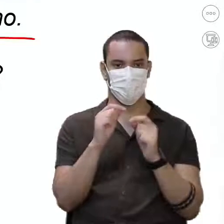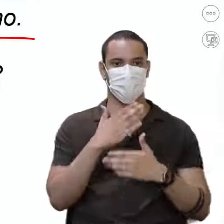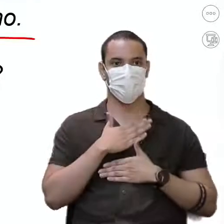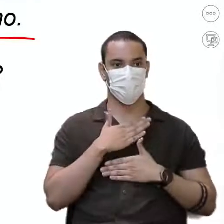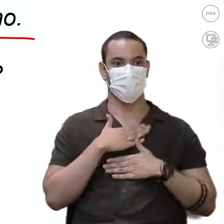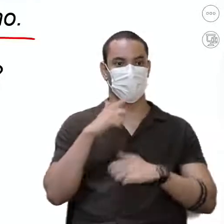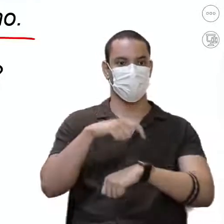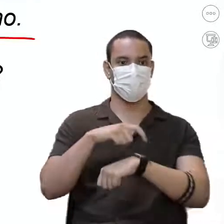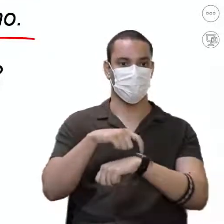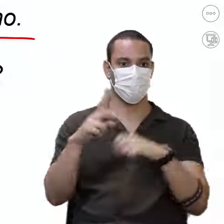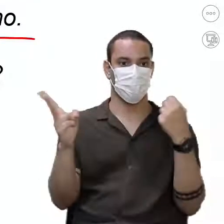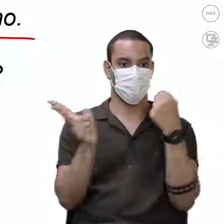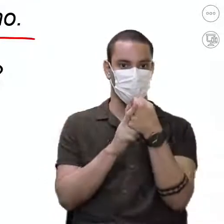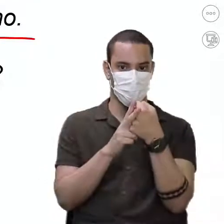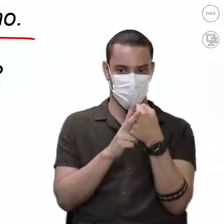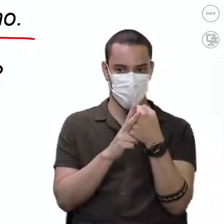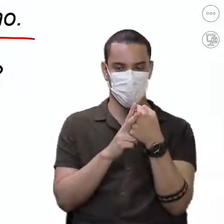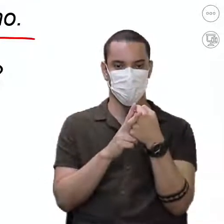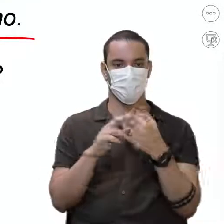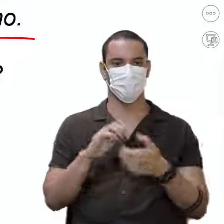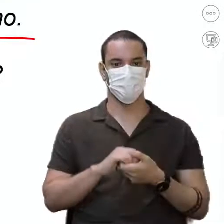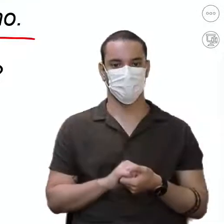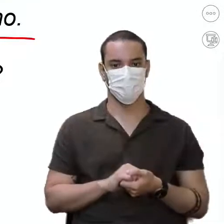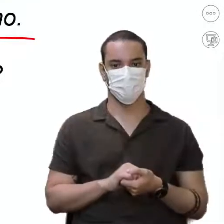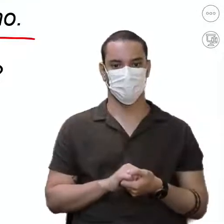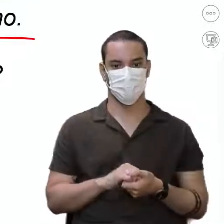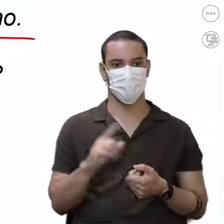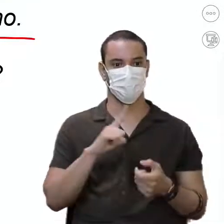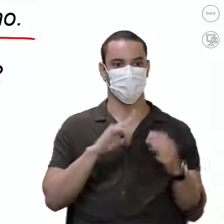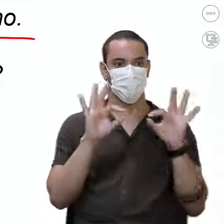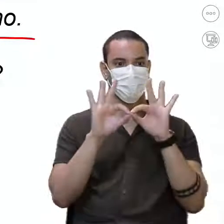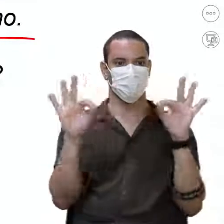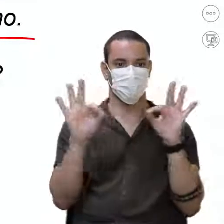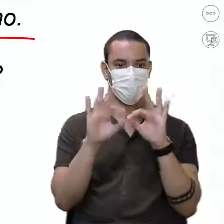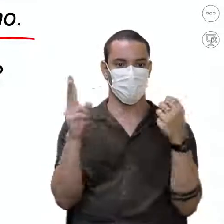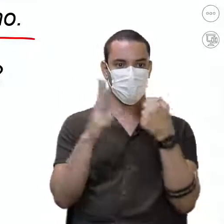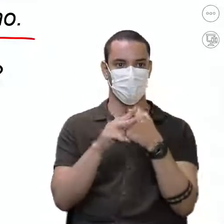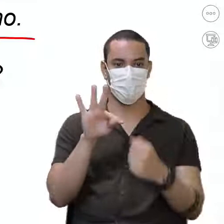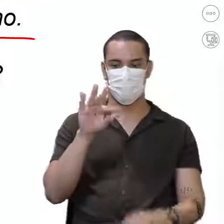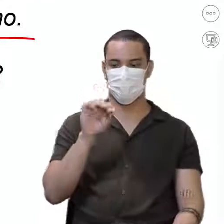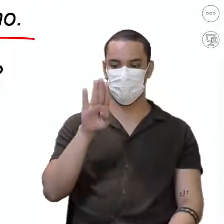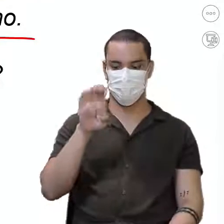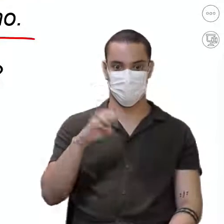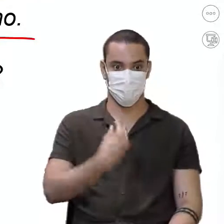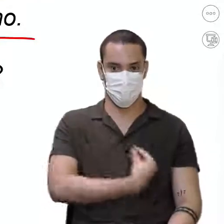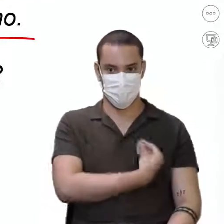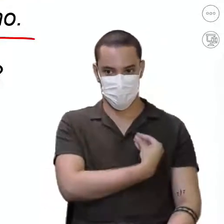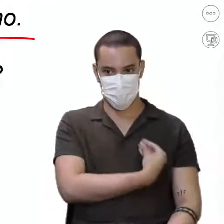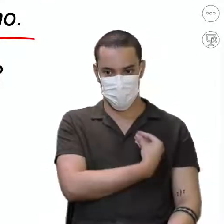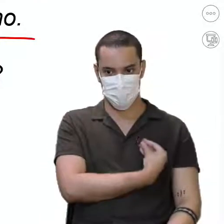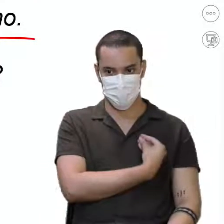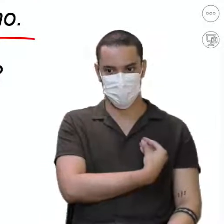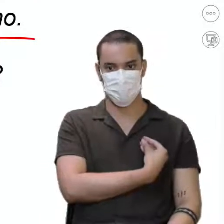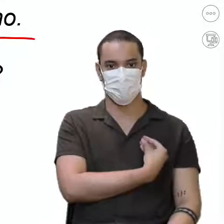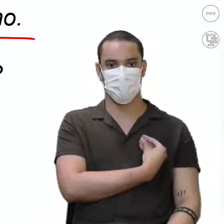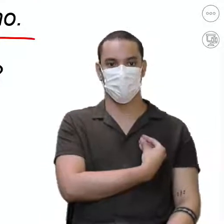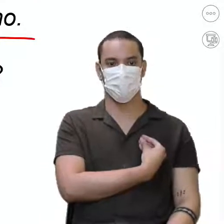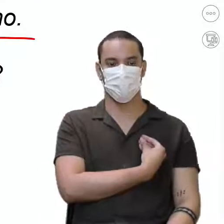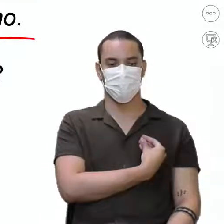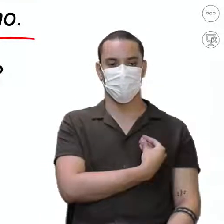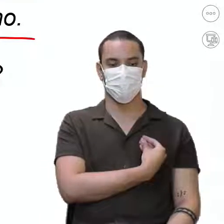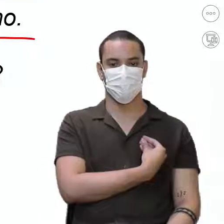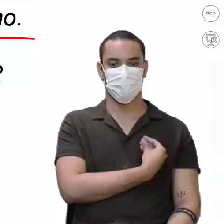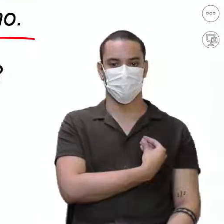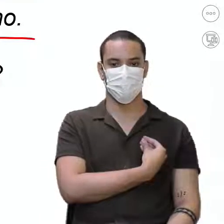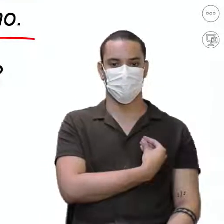os meus tempos verbais. Aqui, eu estou com uma frase no verbo to be no presente. Tá? Opa, com o verbo to be,